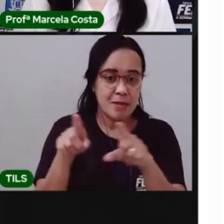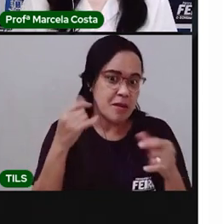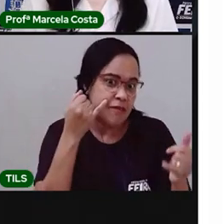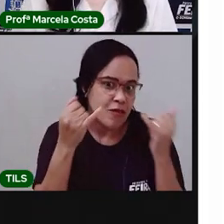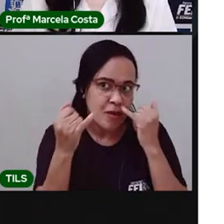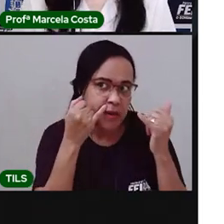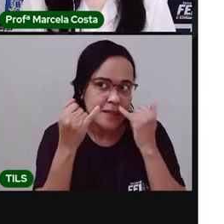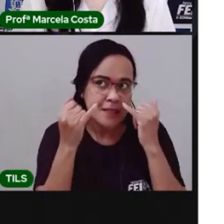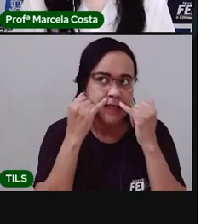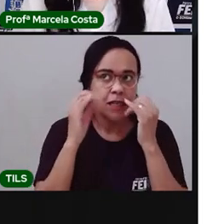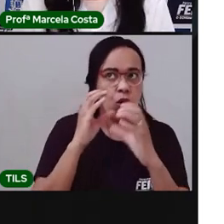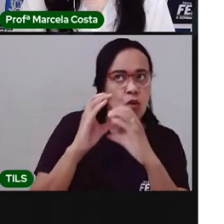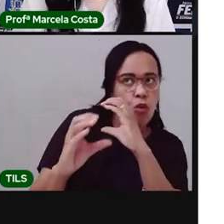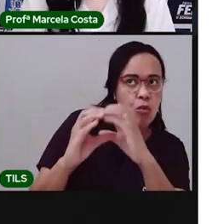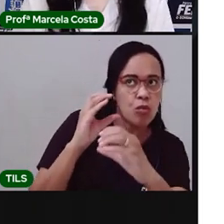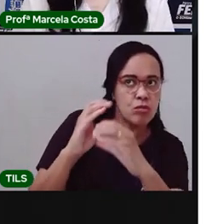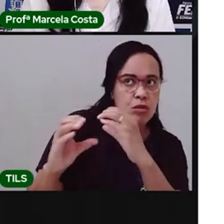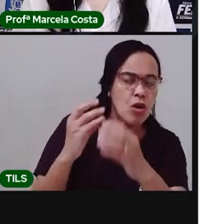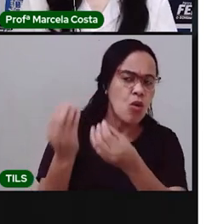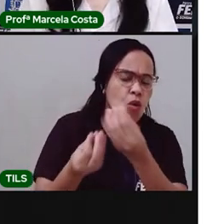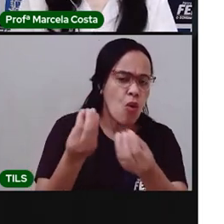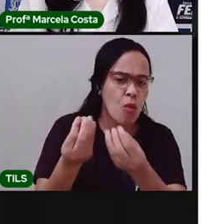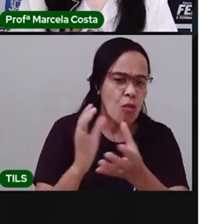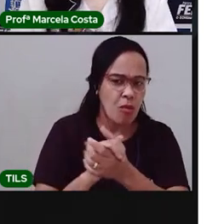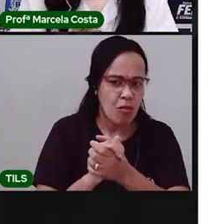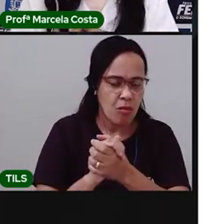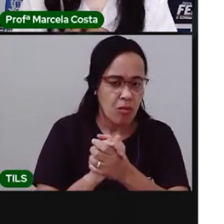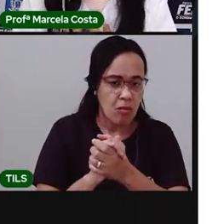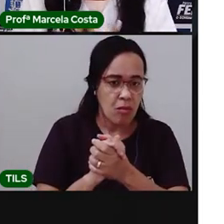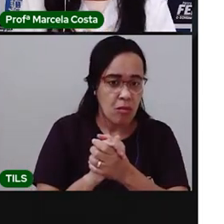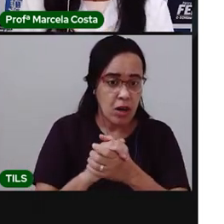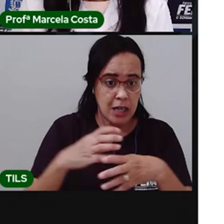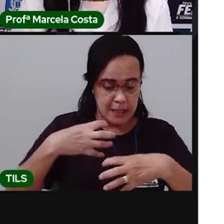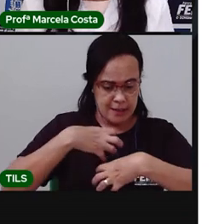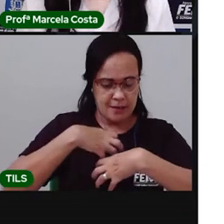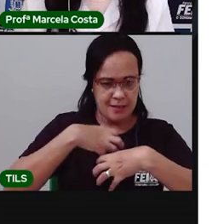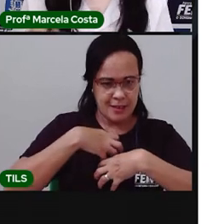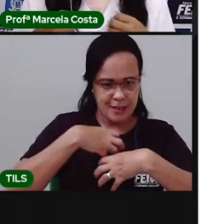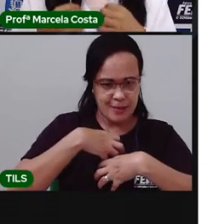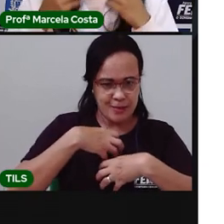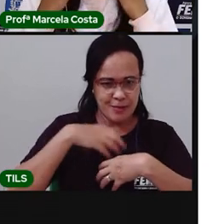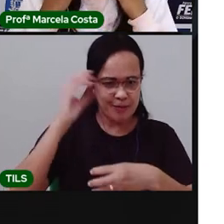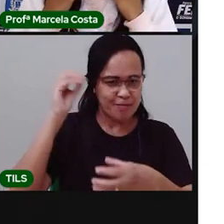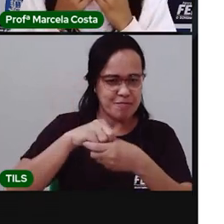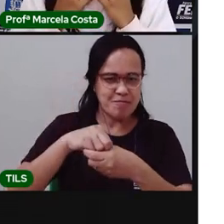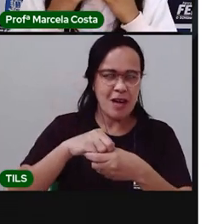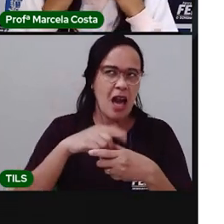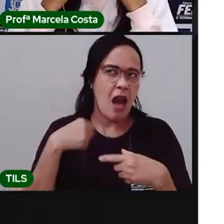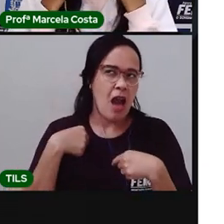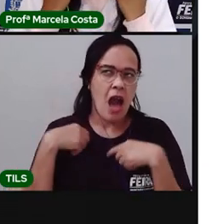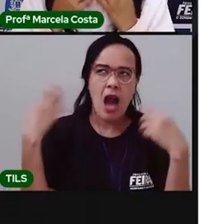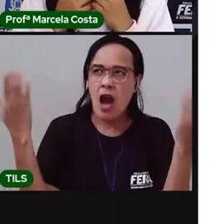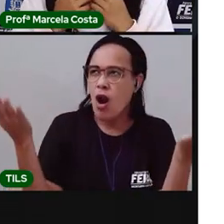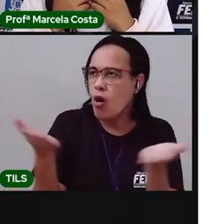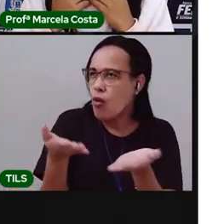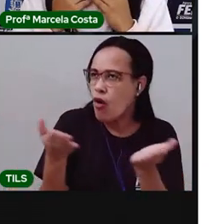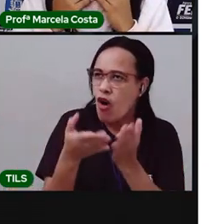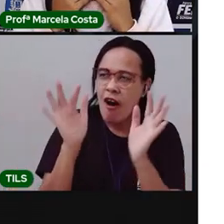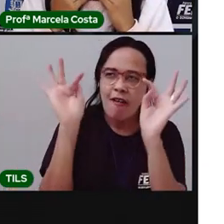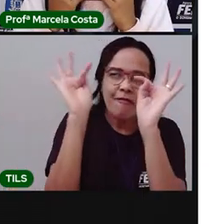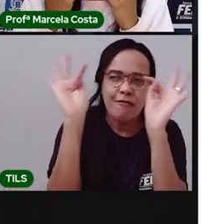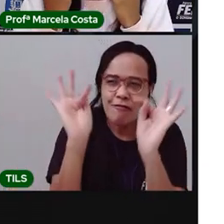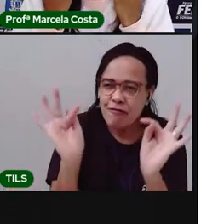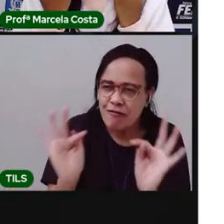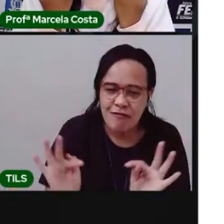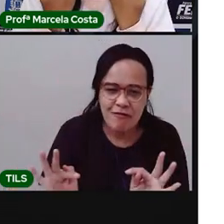coisa. Quando você está sentindo que está muito feliz, como é que você demonstra? Como é que